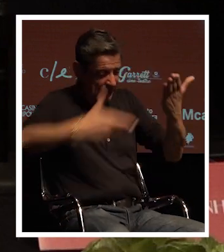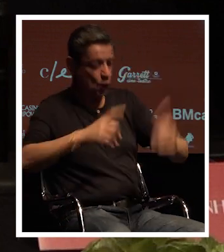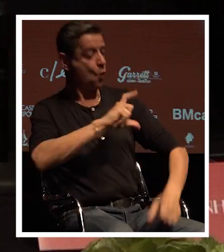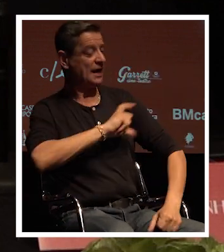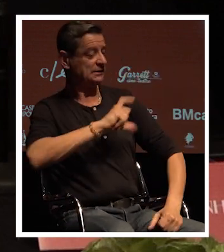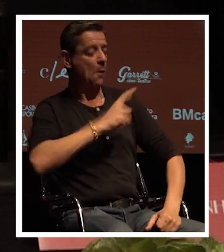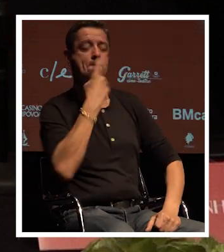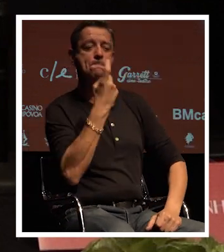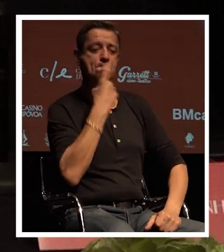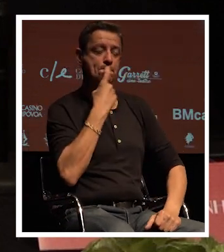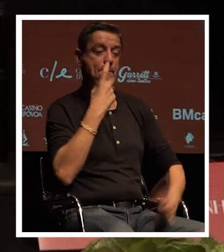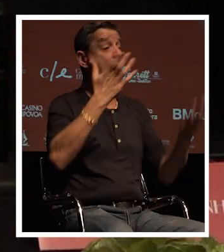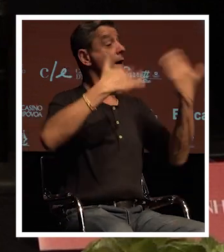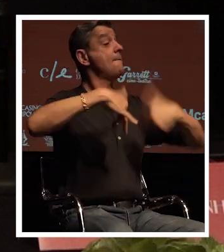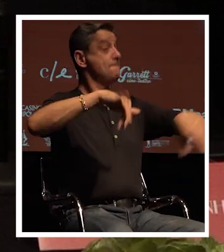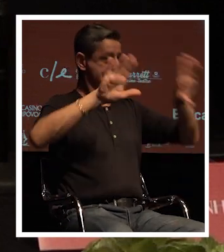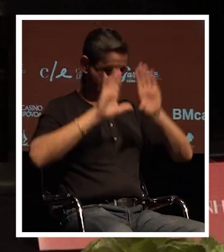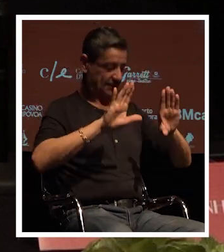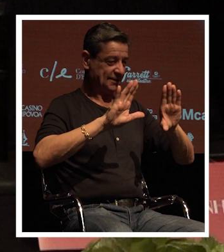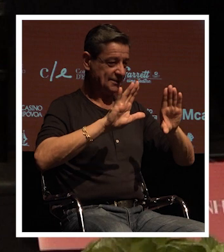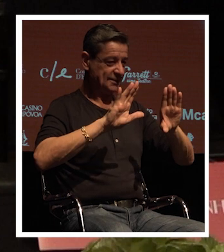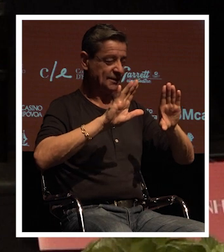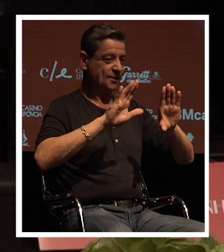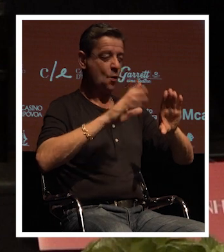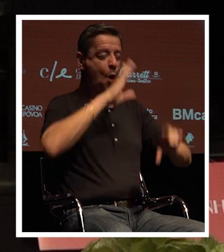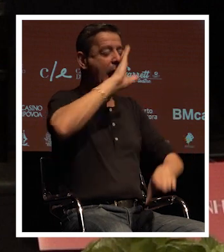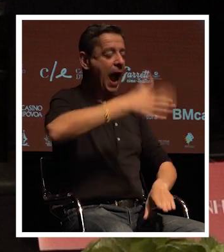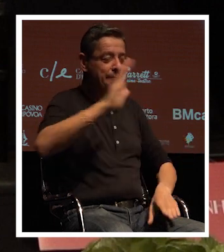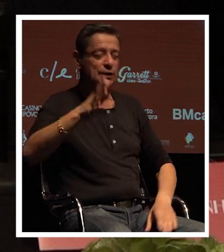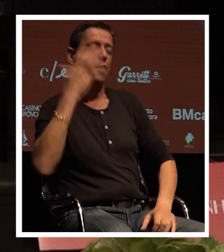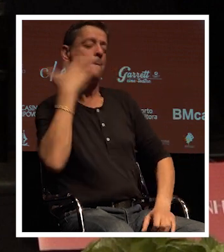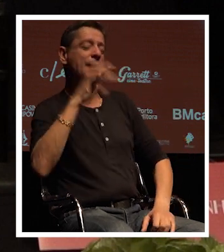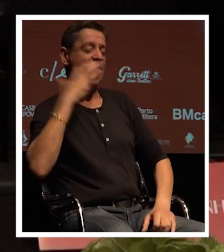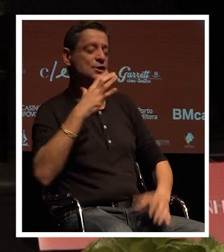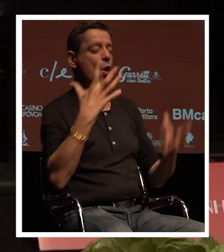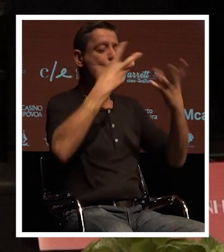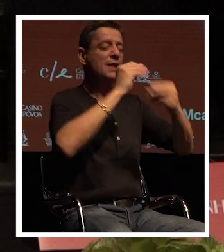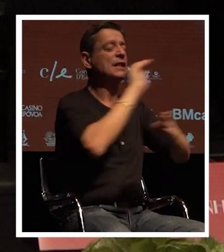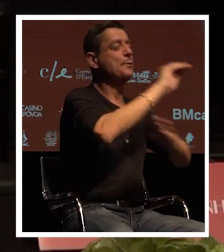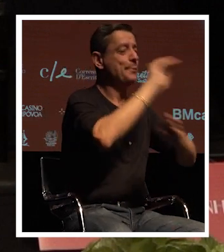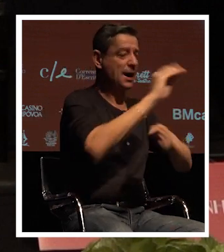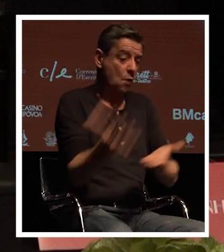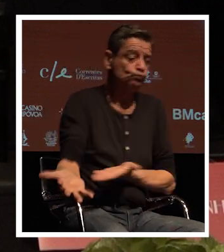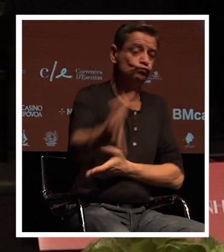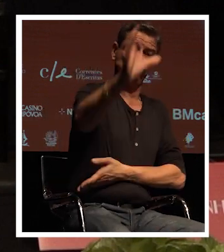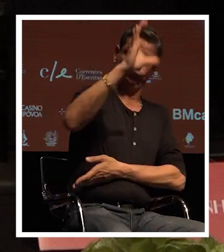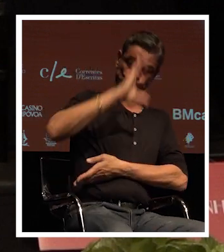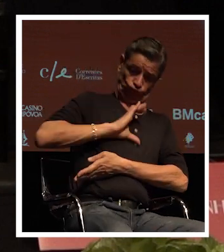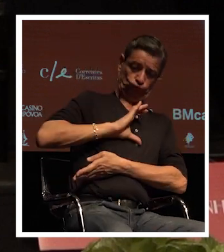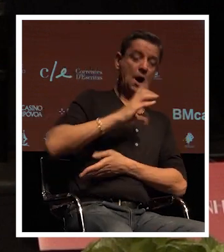Betão o patrão é o cifrão escravos do hábito do plástico da conta bancária do lucro da fábrica da bolsa